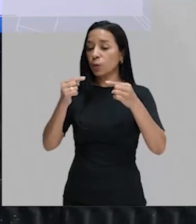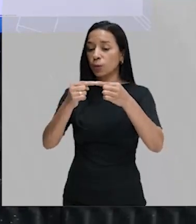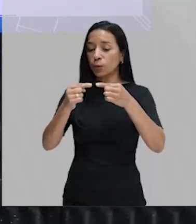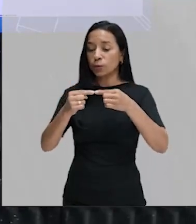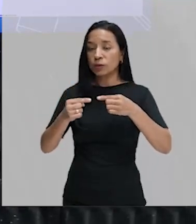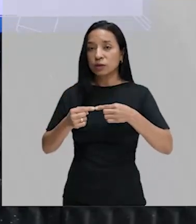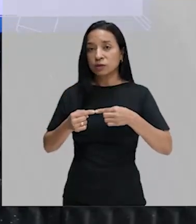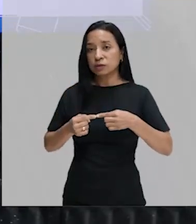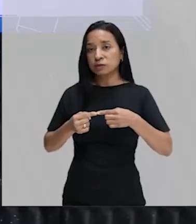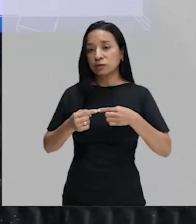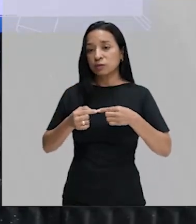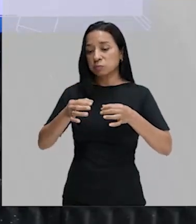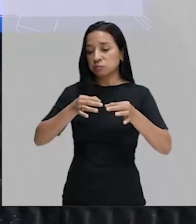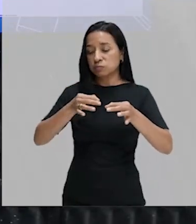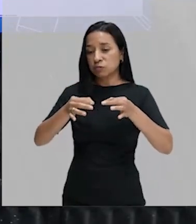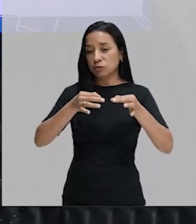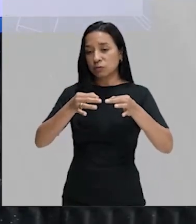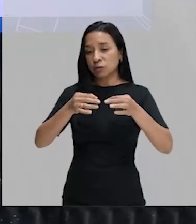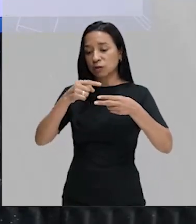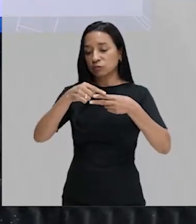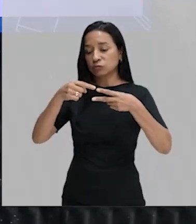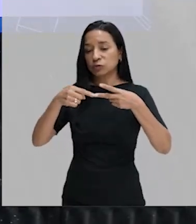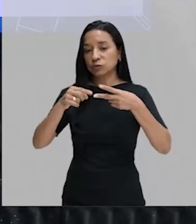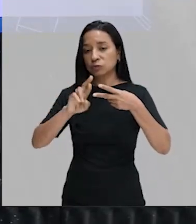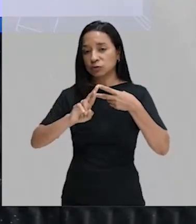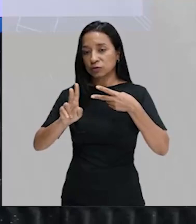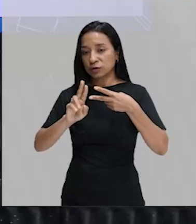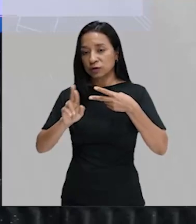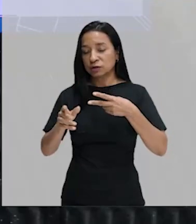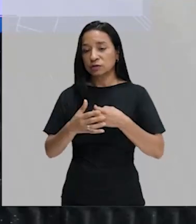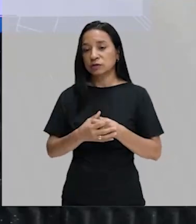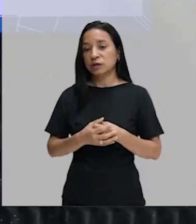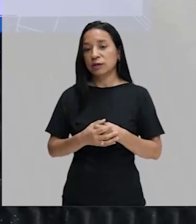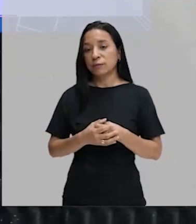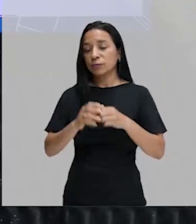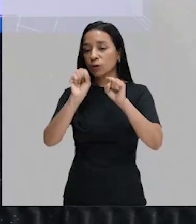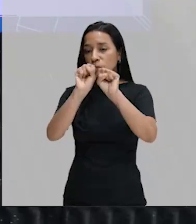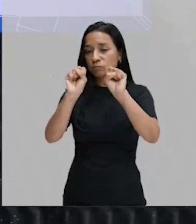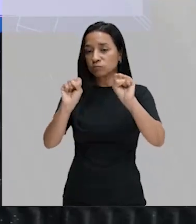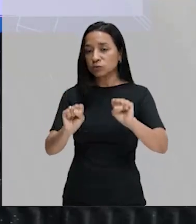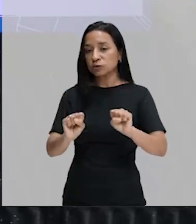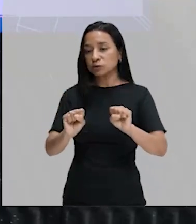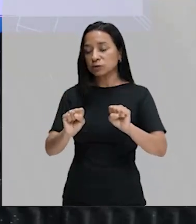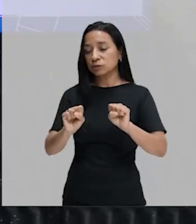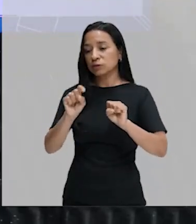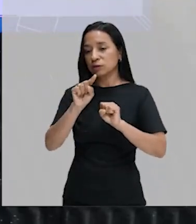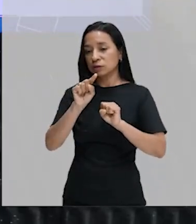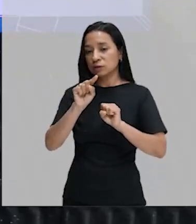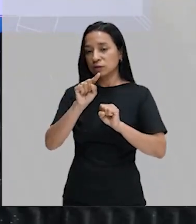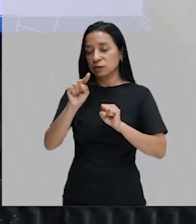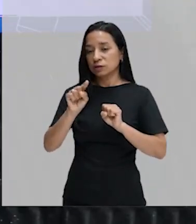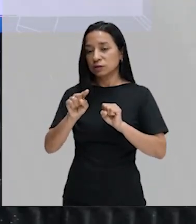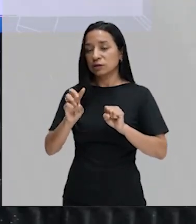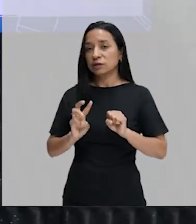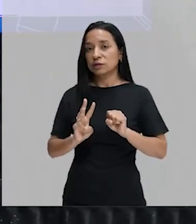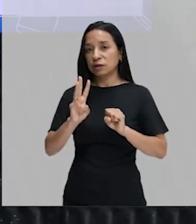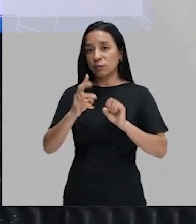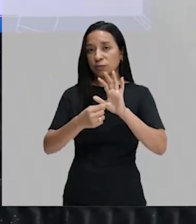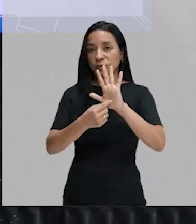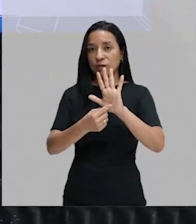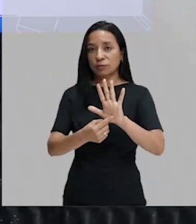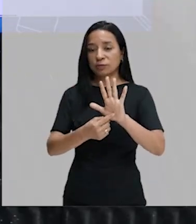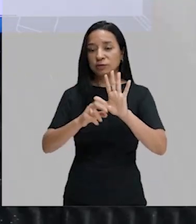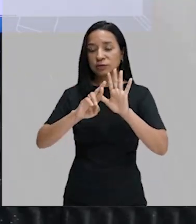ele vai formar 2 sexos diferentes, tá, pessoal? O sistema ZW, ele apresenta